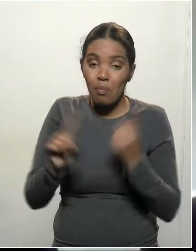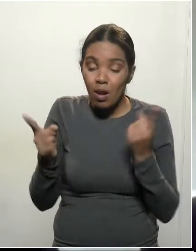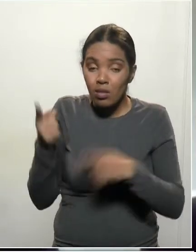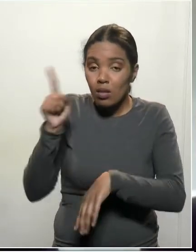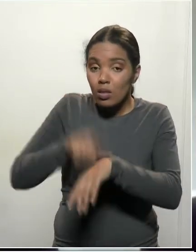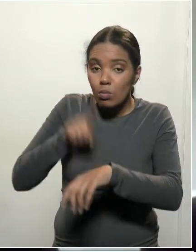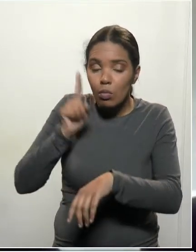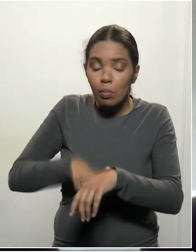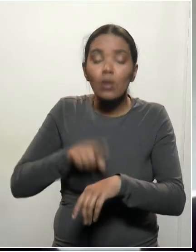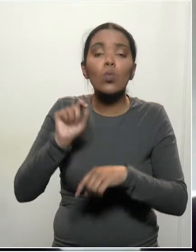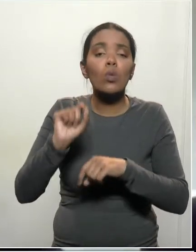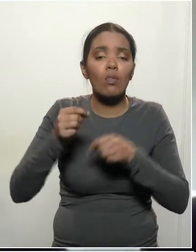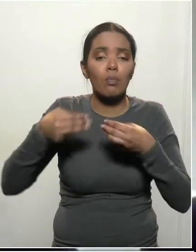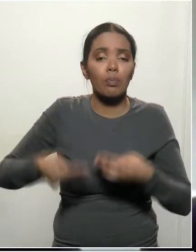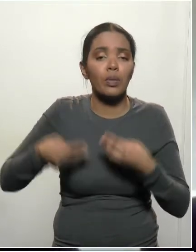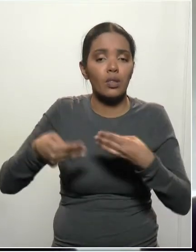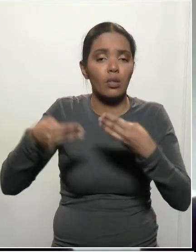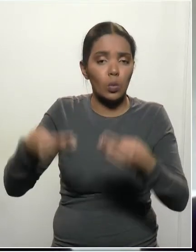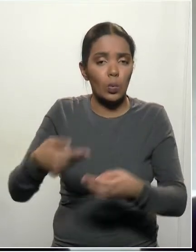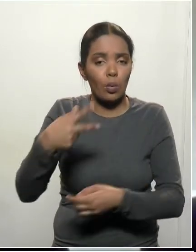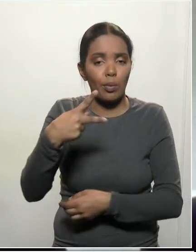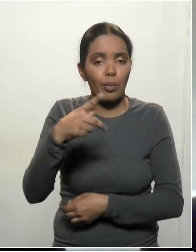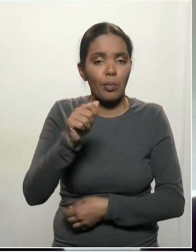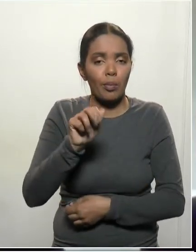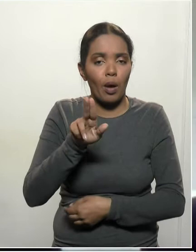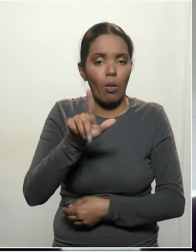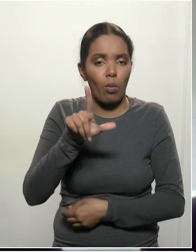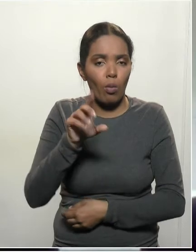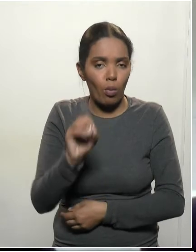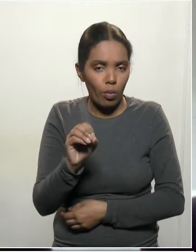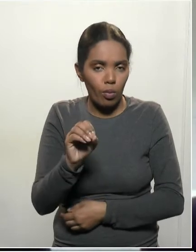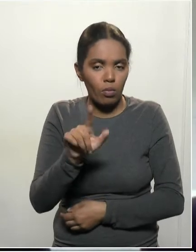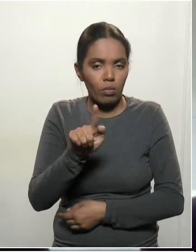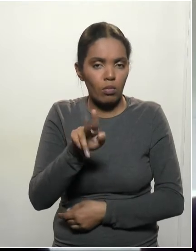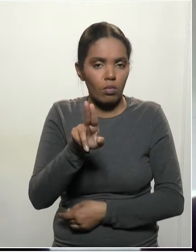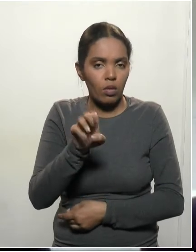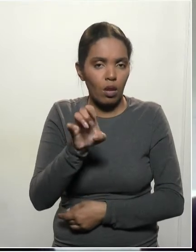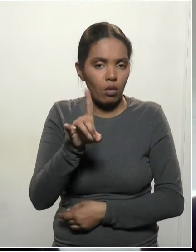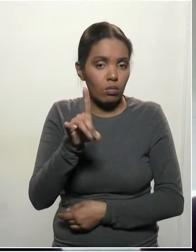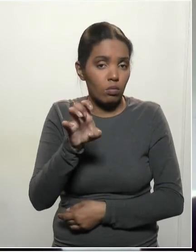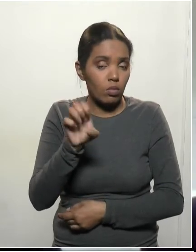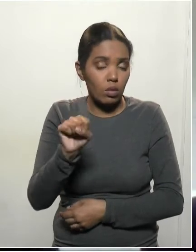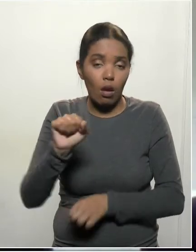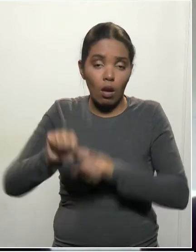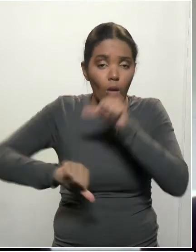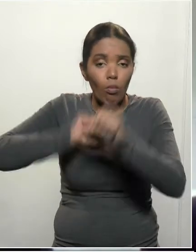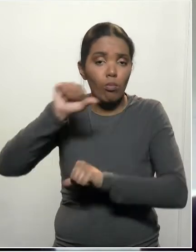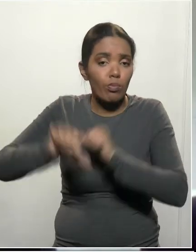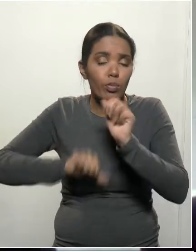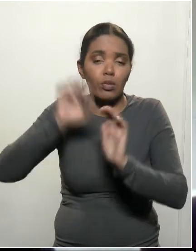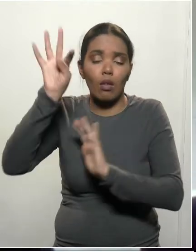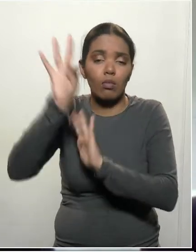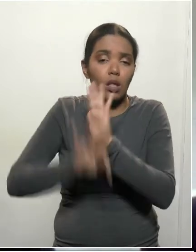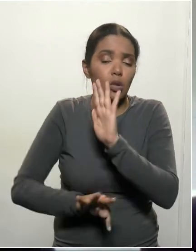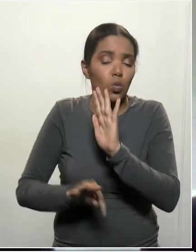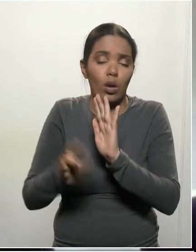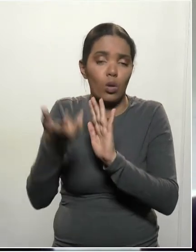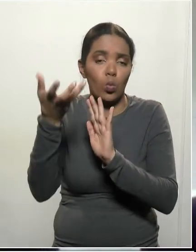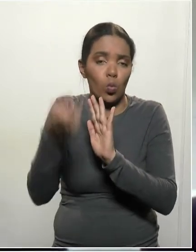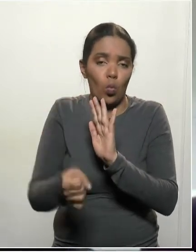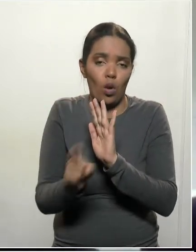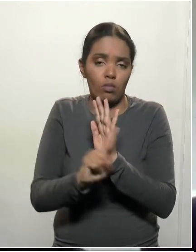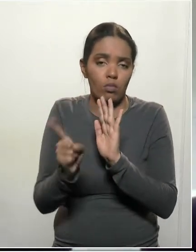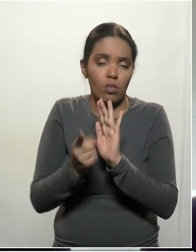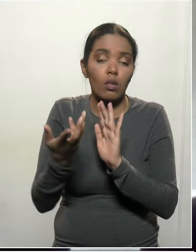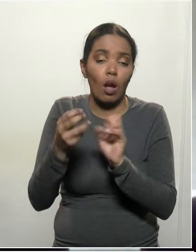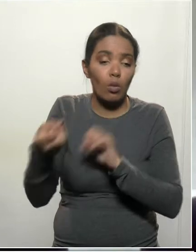quer interferir, querendo mexer nesse relatório para aprovar um Fundeb diferente,